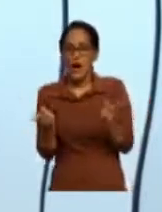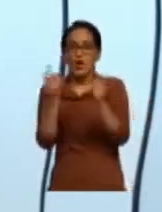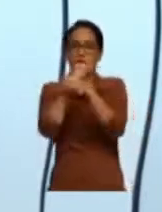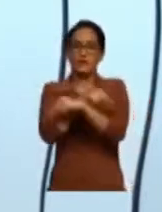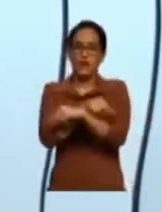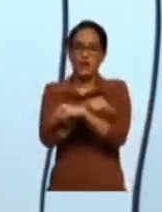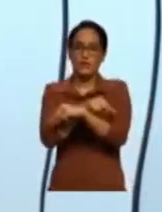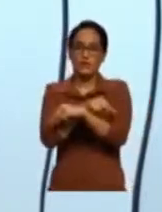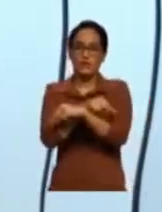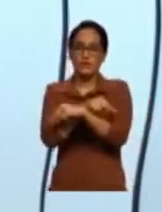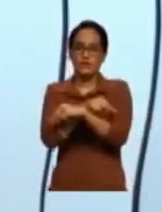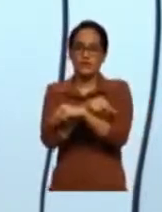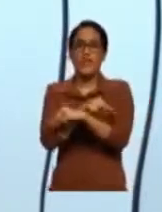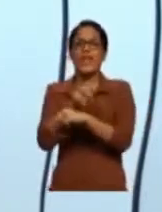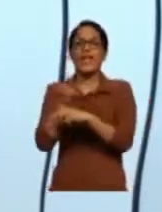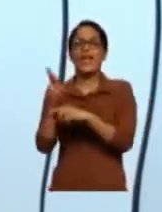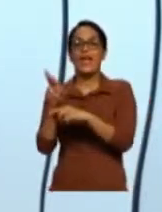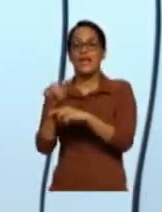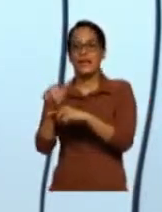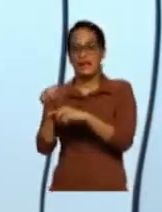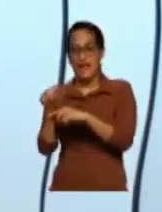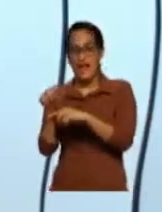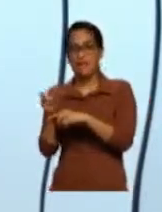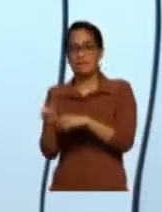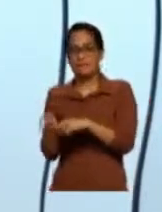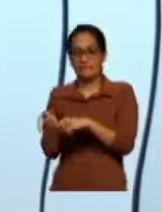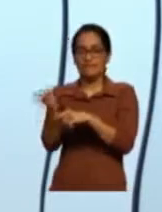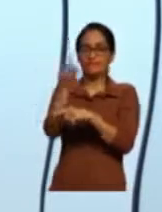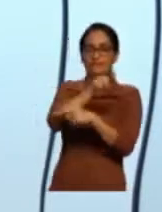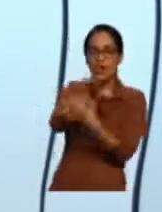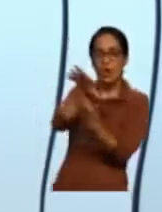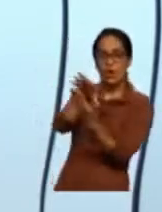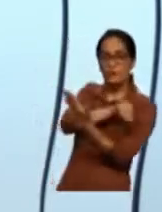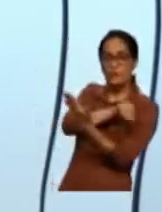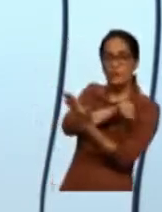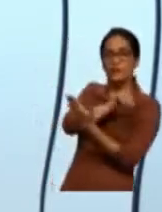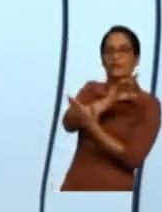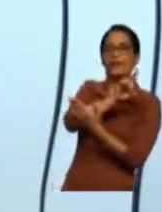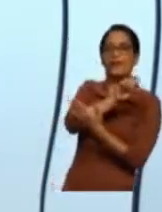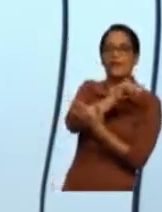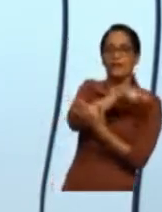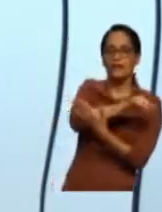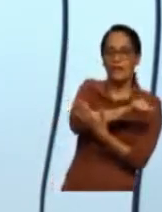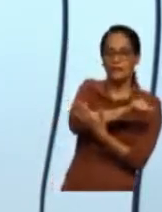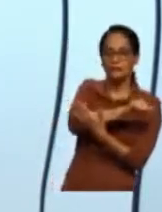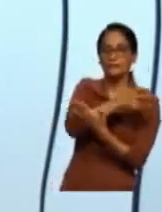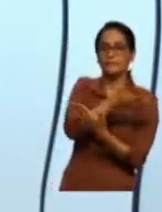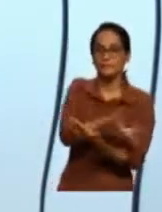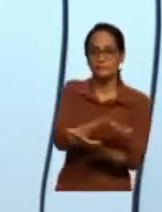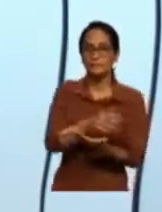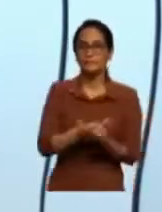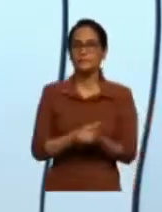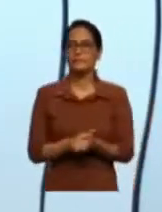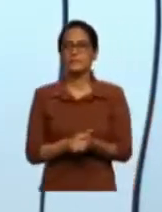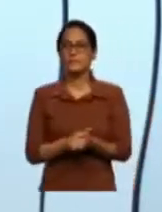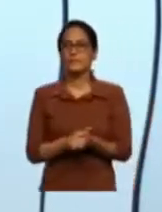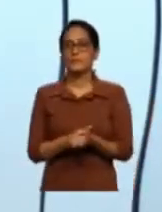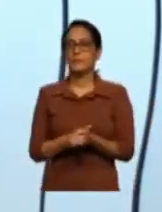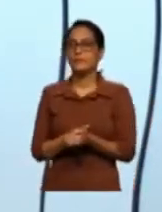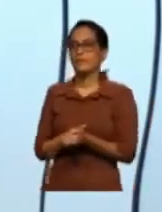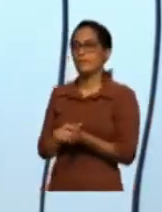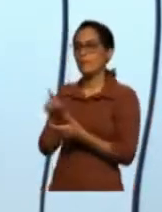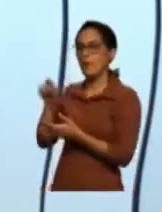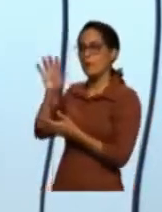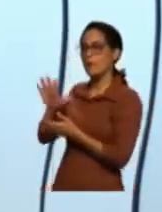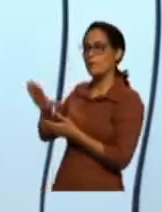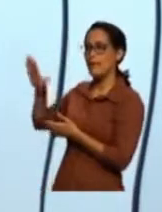o contrário. O RNA é o molde e faz moléculas de DNA. Então, ela vai agir 2 vezes.